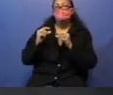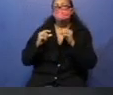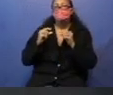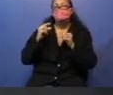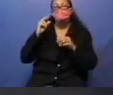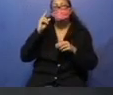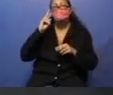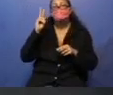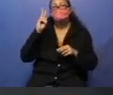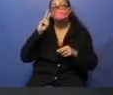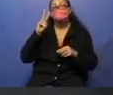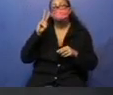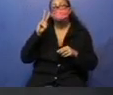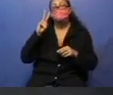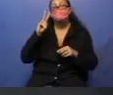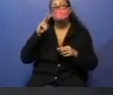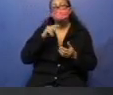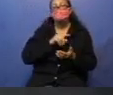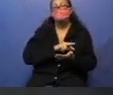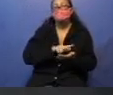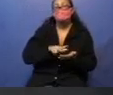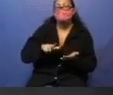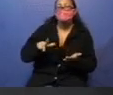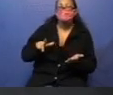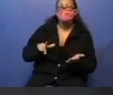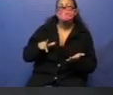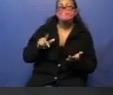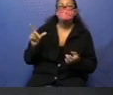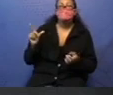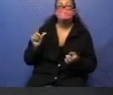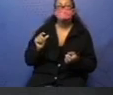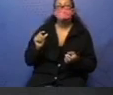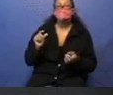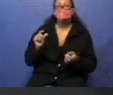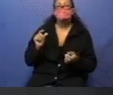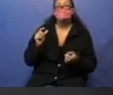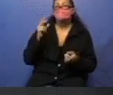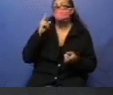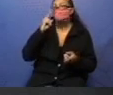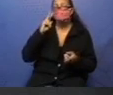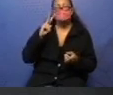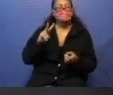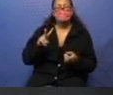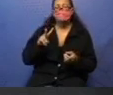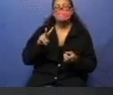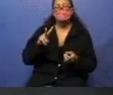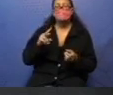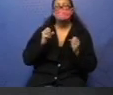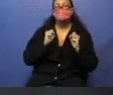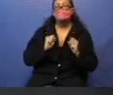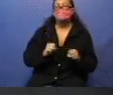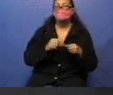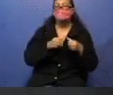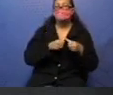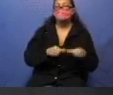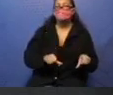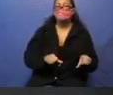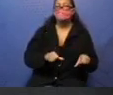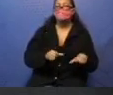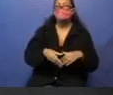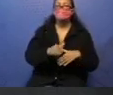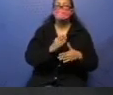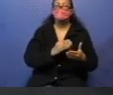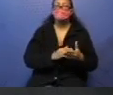lembram? Aqueles seres bem pequenininhos que a gente não consegue ver, podem estar em